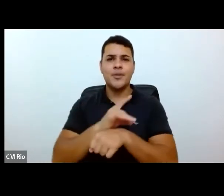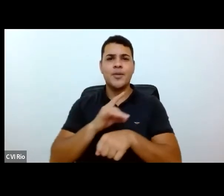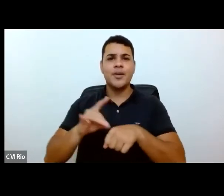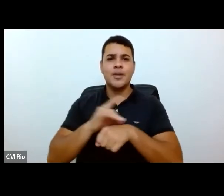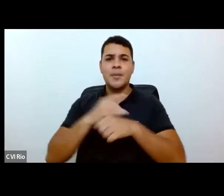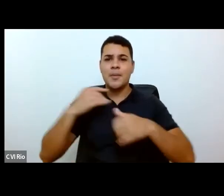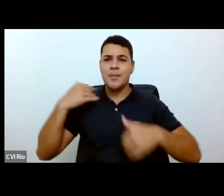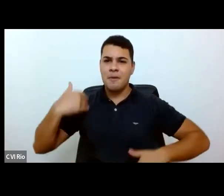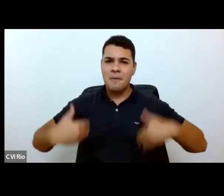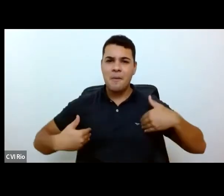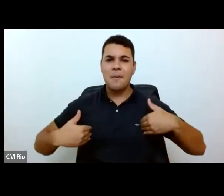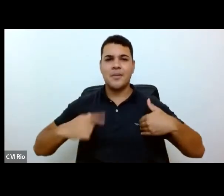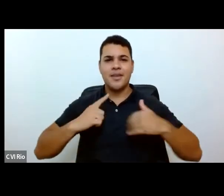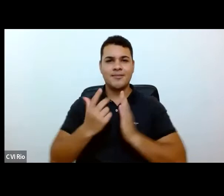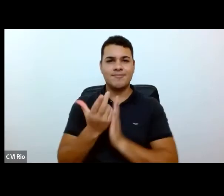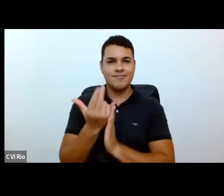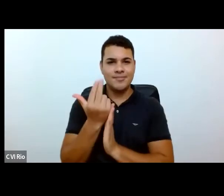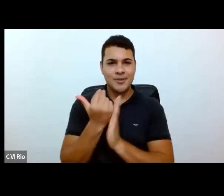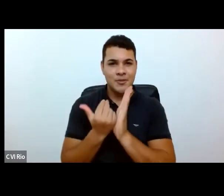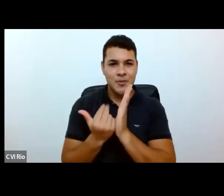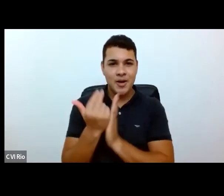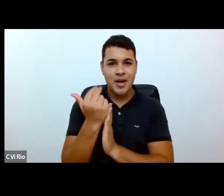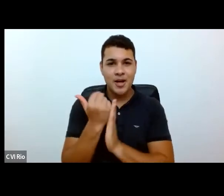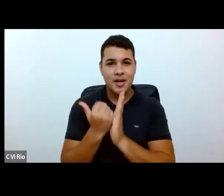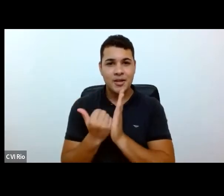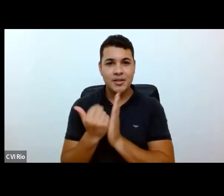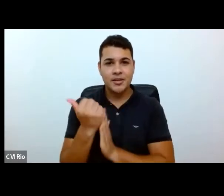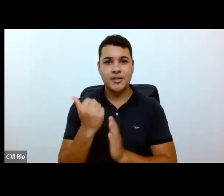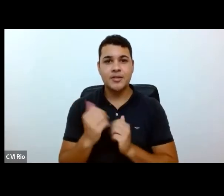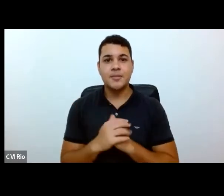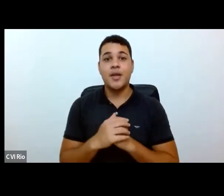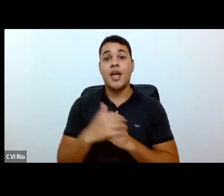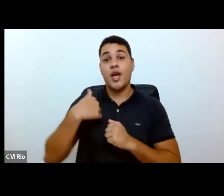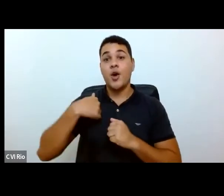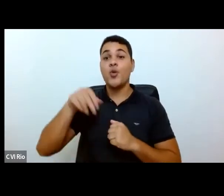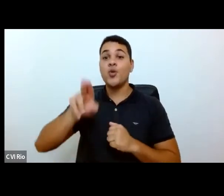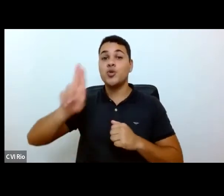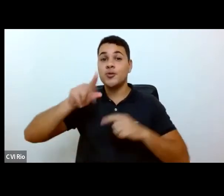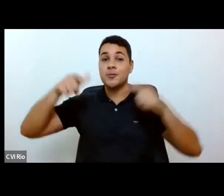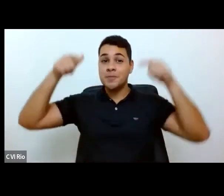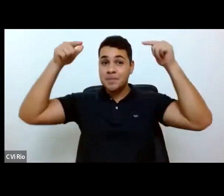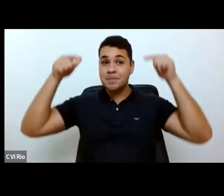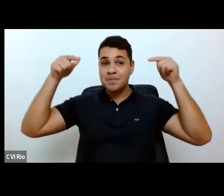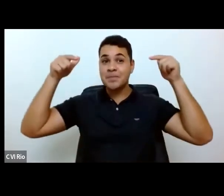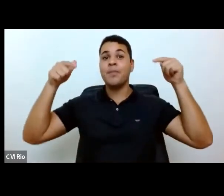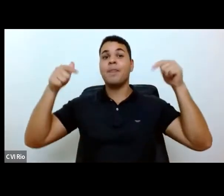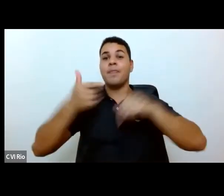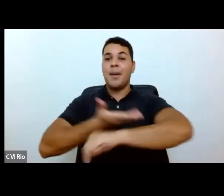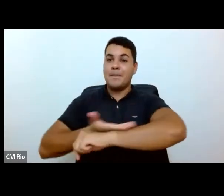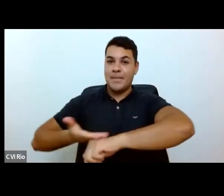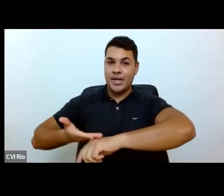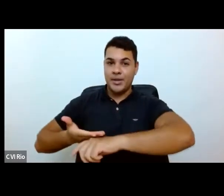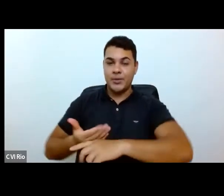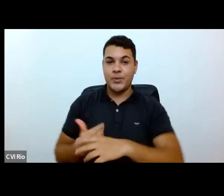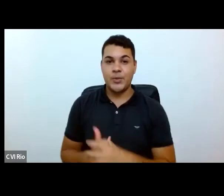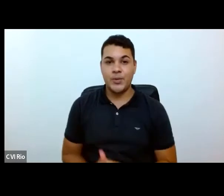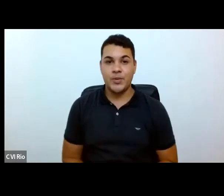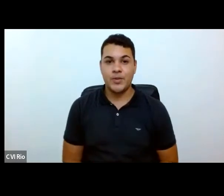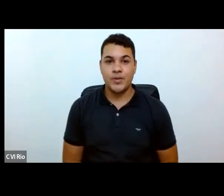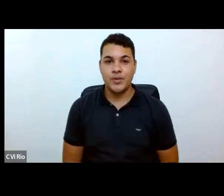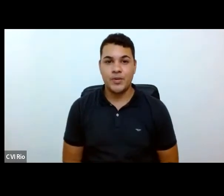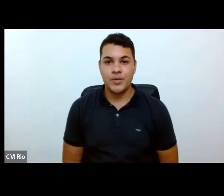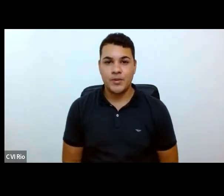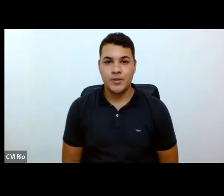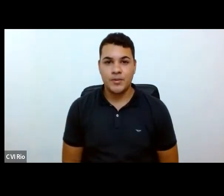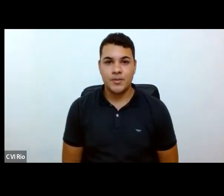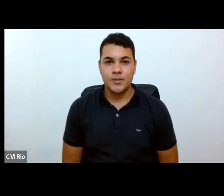encontro das águas. Estou de coca branco, o brinco com grafismo também branco e preto, e com